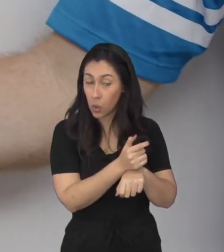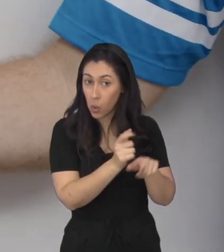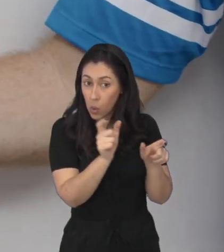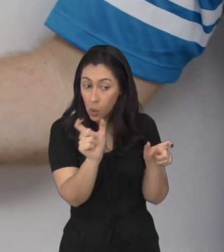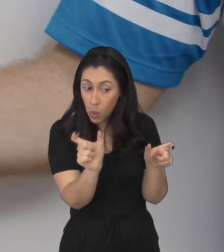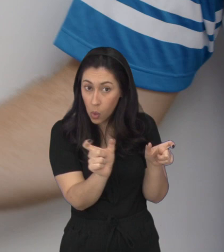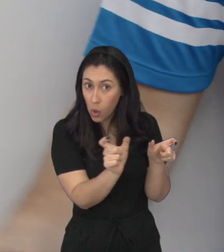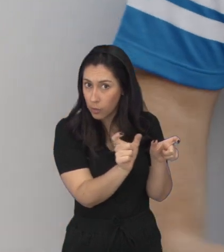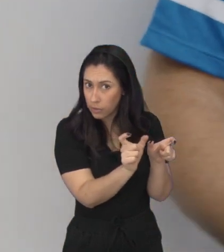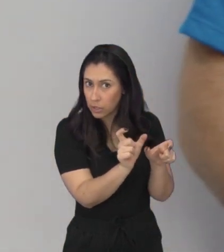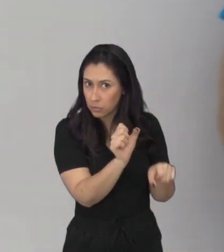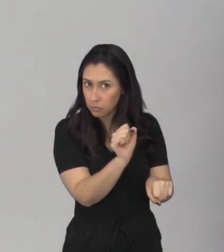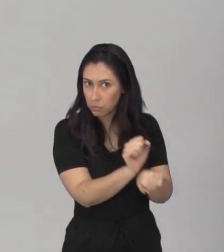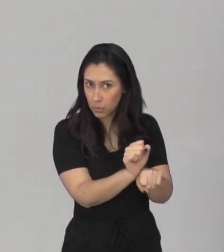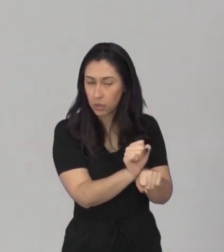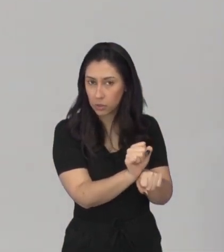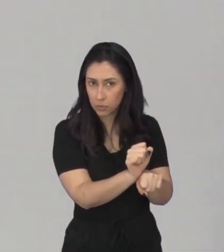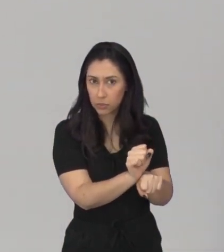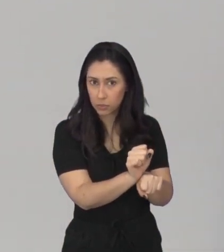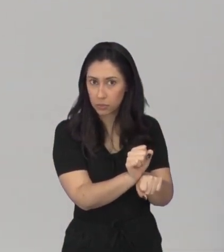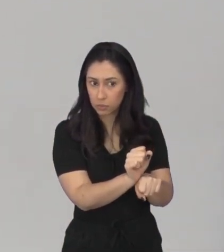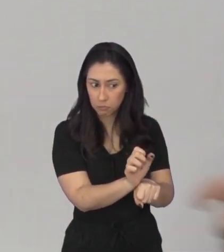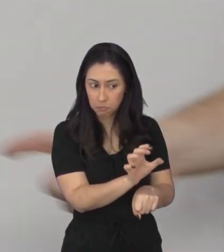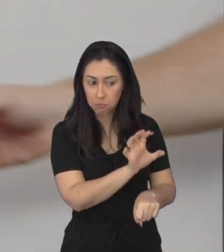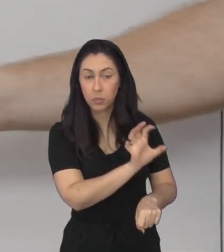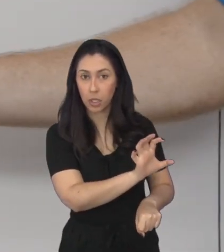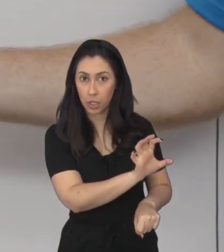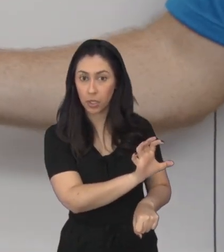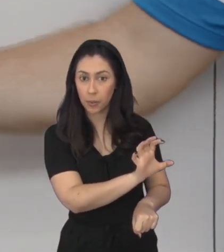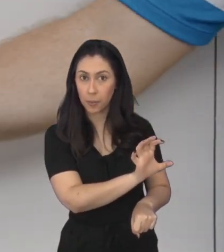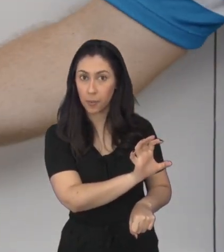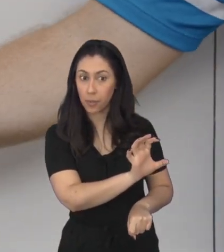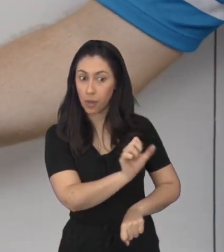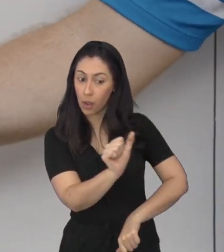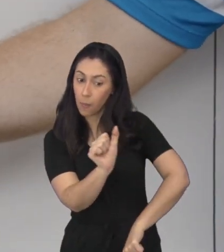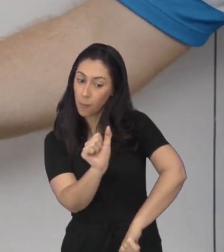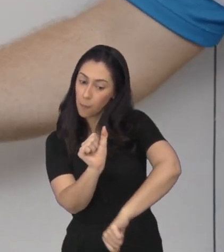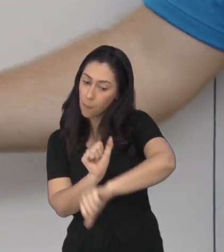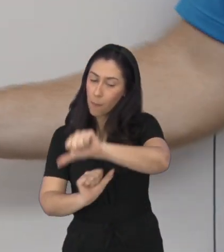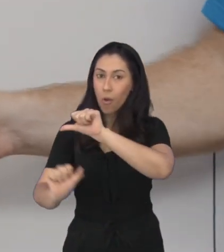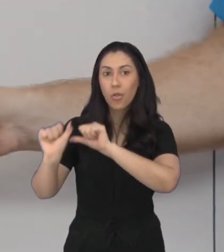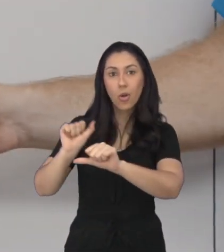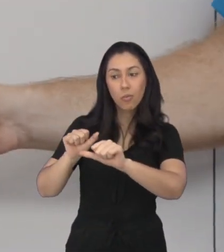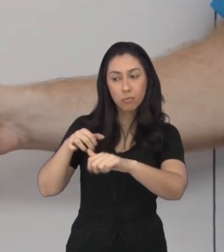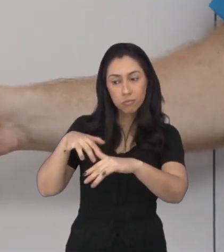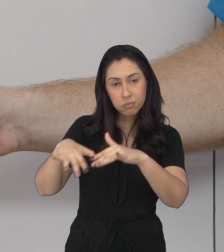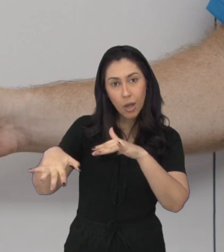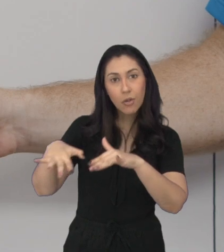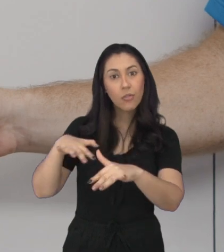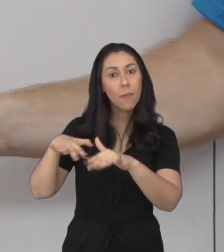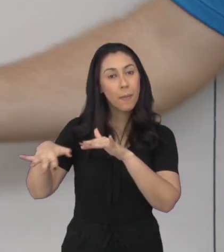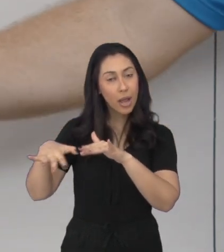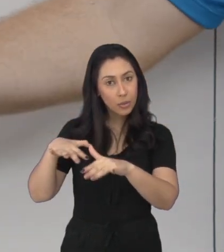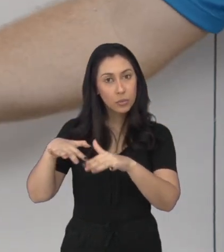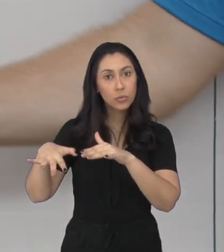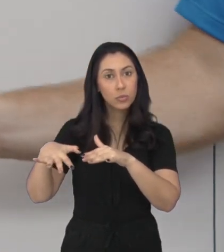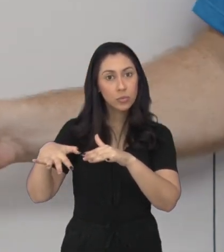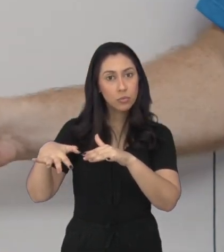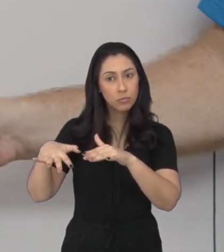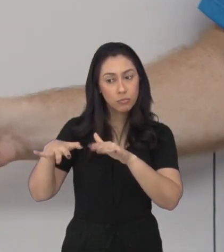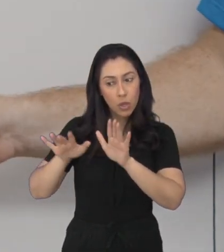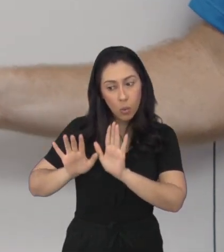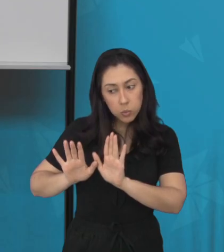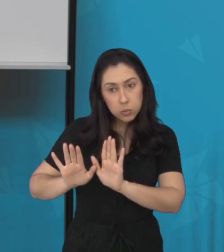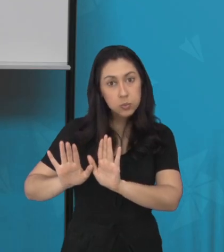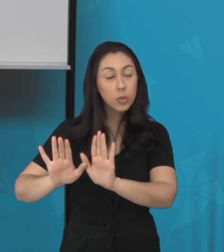que é o coeficiente, é estático, certo? Ele tem um valor. A partir do momento que eu rompo marcha, que eu